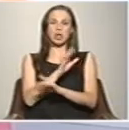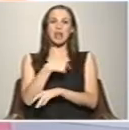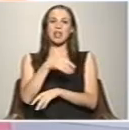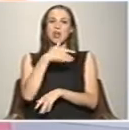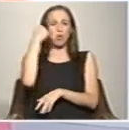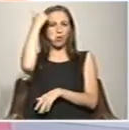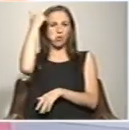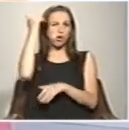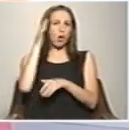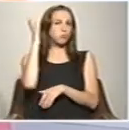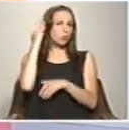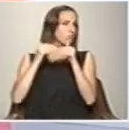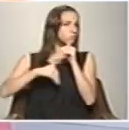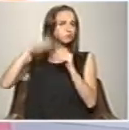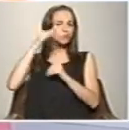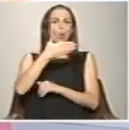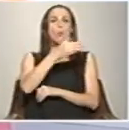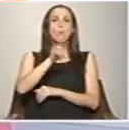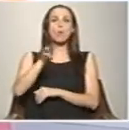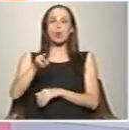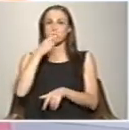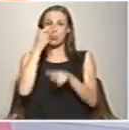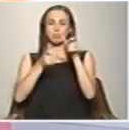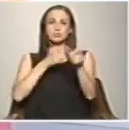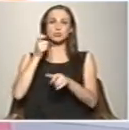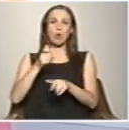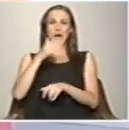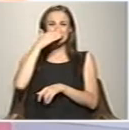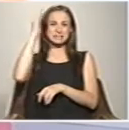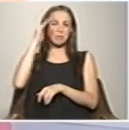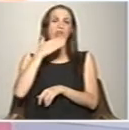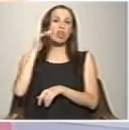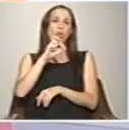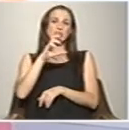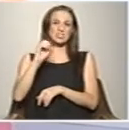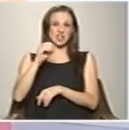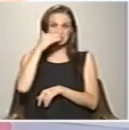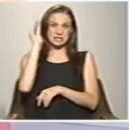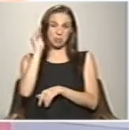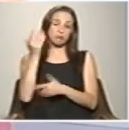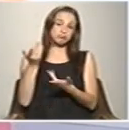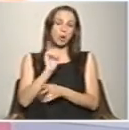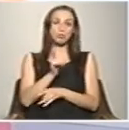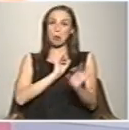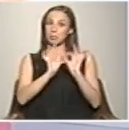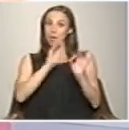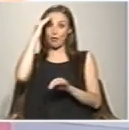idosos. E perto de 1 milhão de pessoas estará acima dos 80 anos. É preciso, por isso, preparar o futuro.